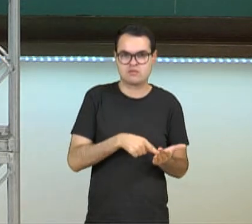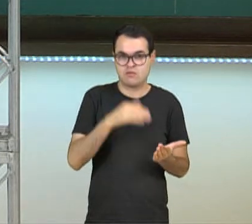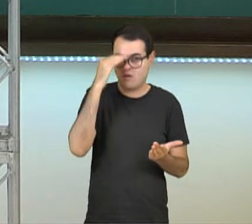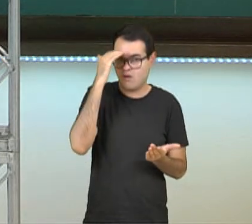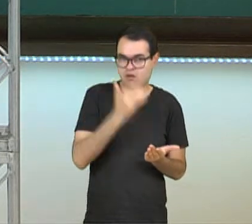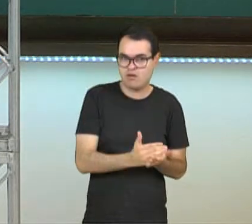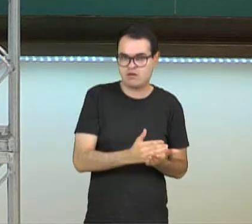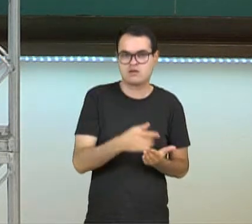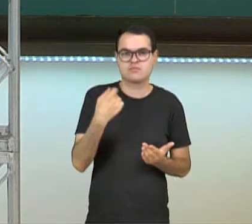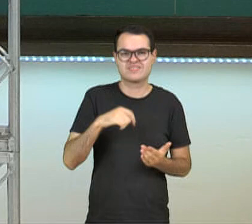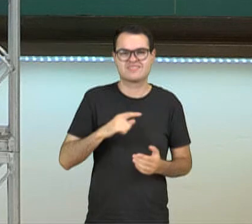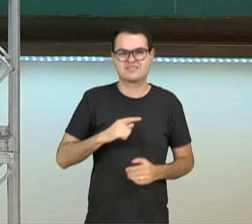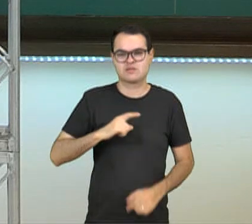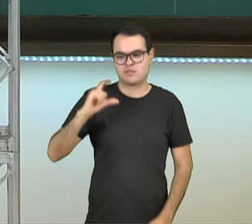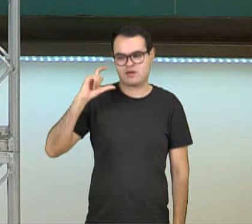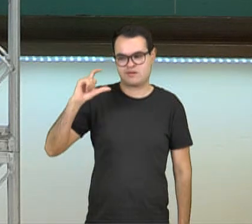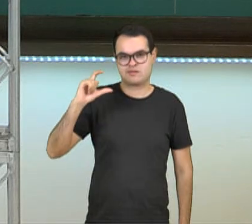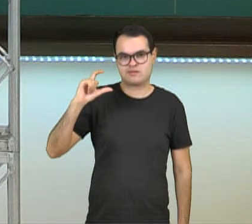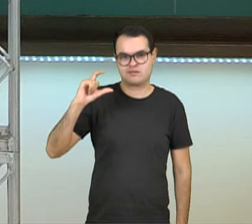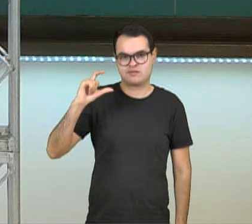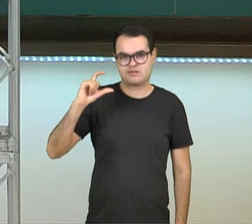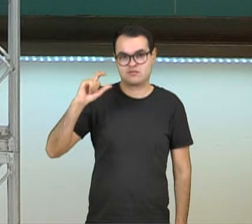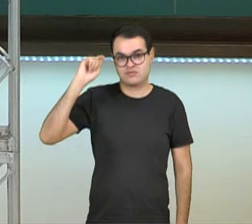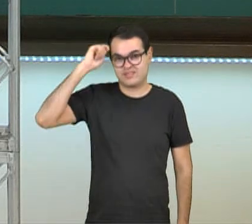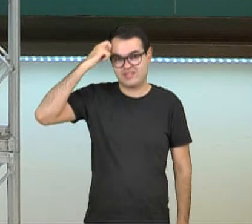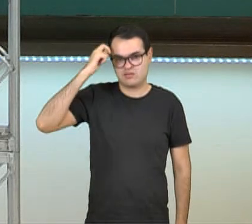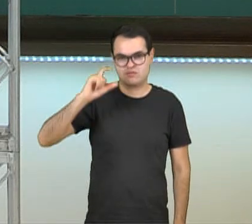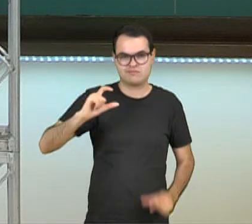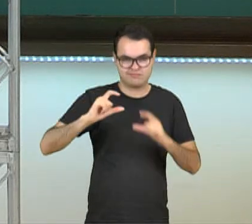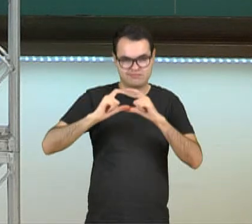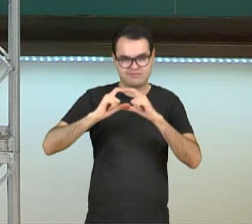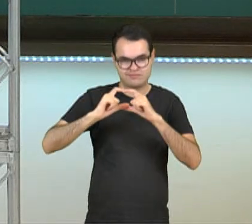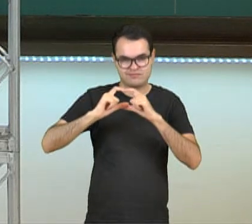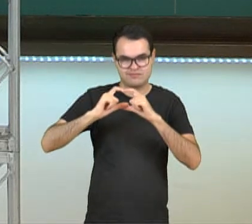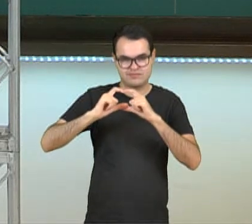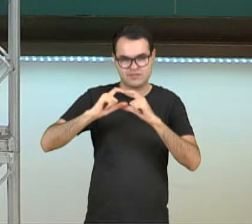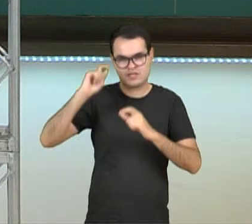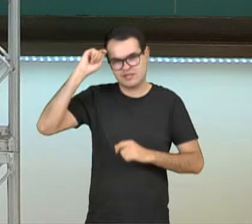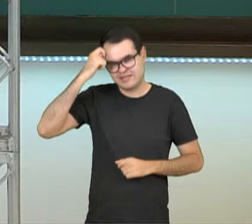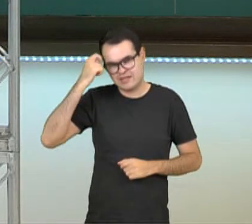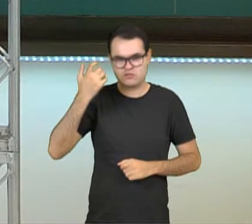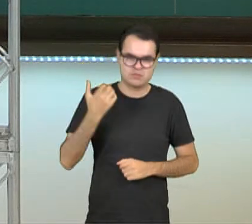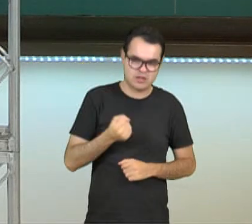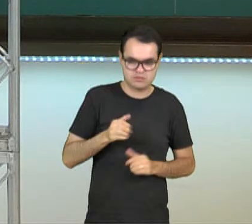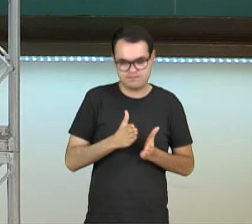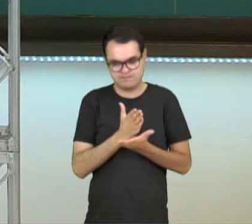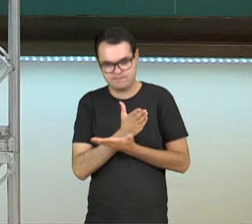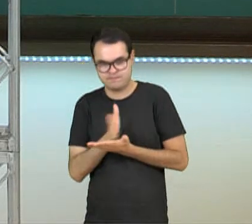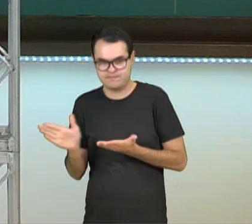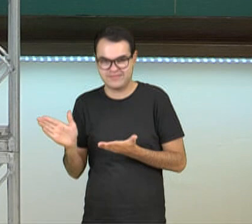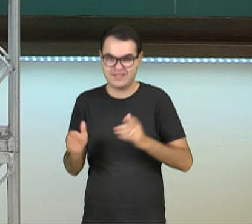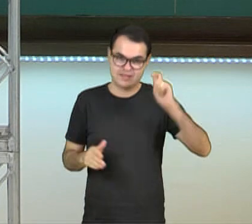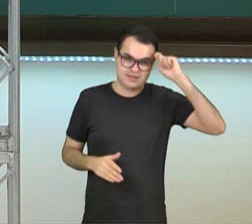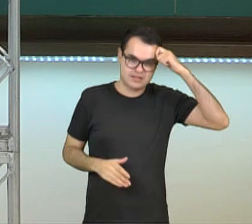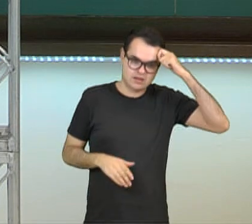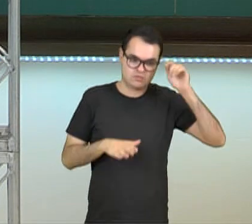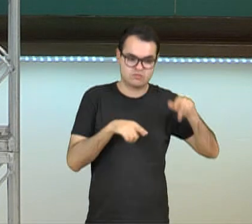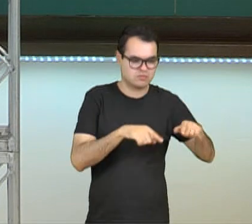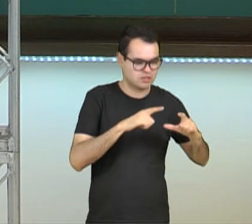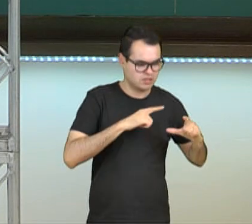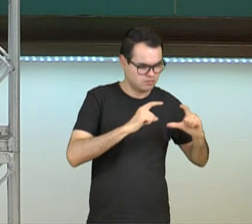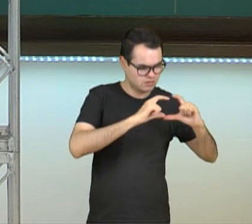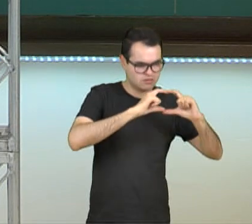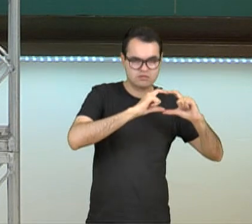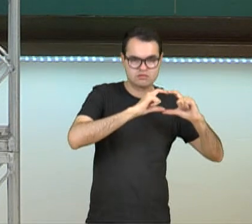tinham que ter uma carteirinha, os sul-africanos, os negros. Vamos classificar negros e brancos, que foi o que aconteceu, gente. Os negros tinham